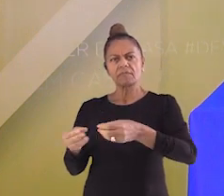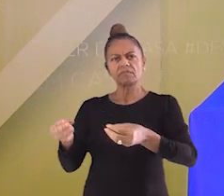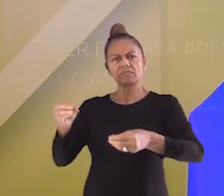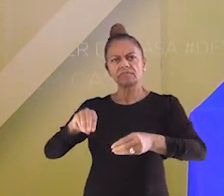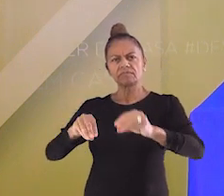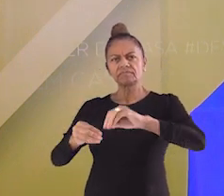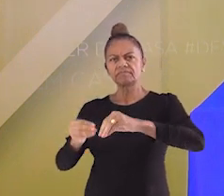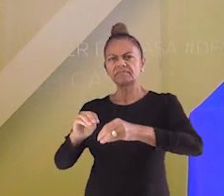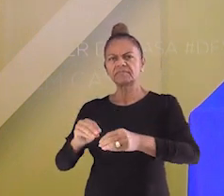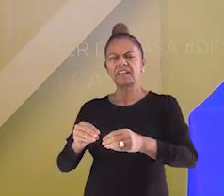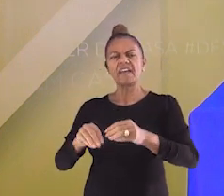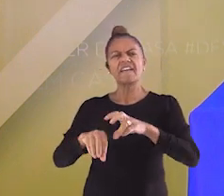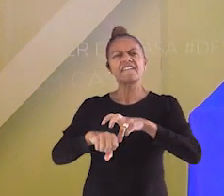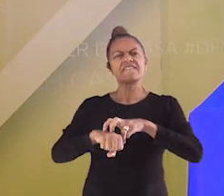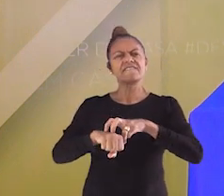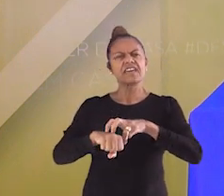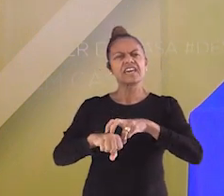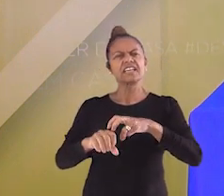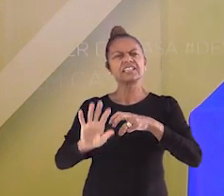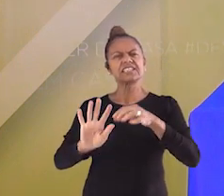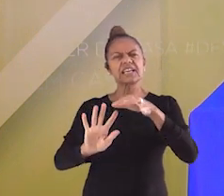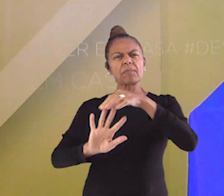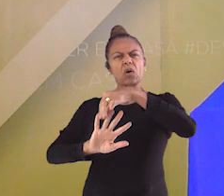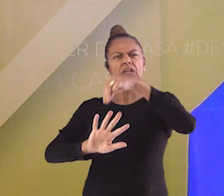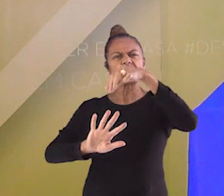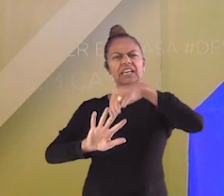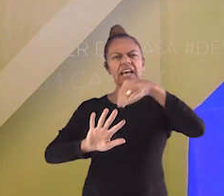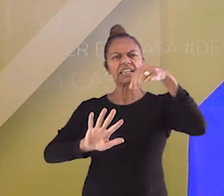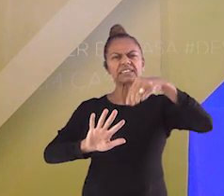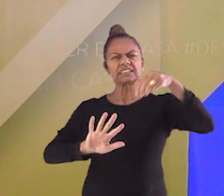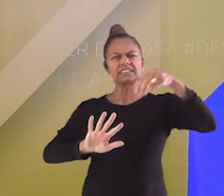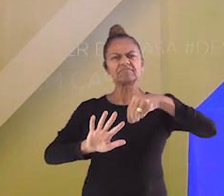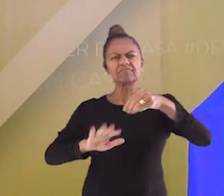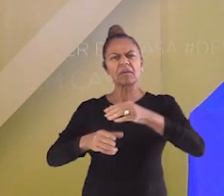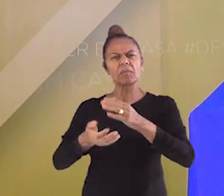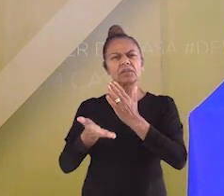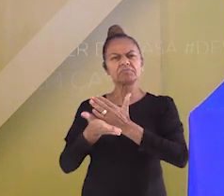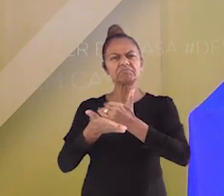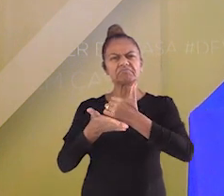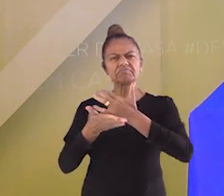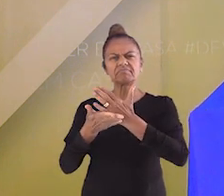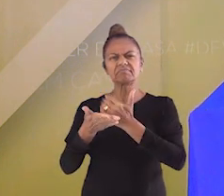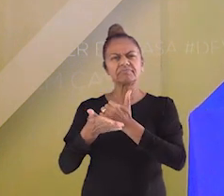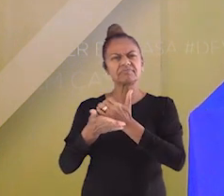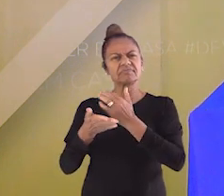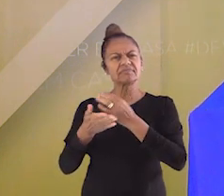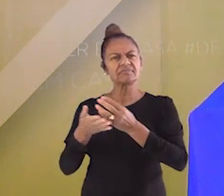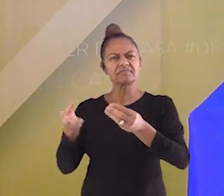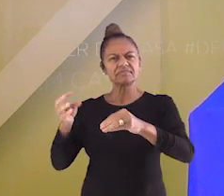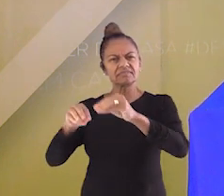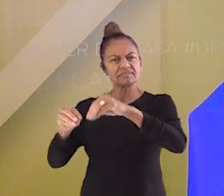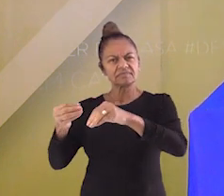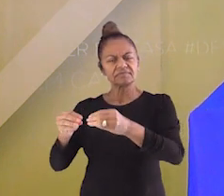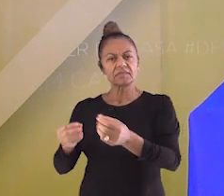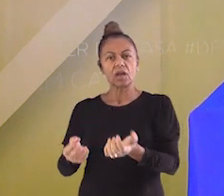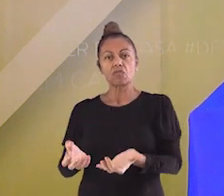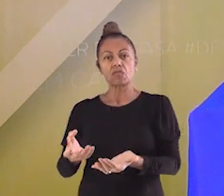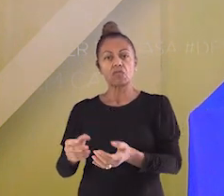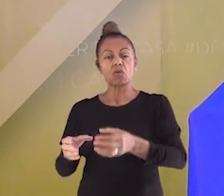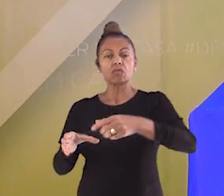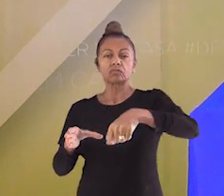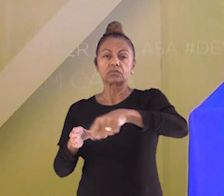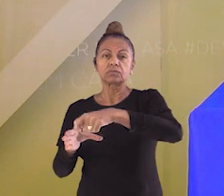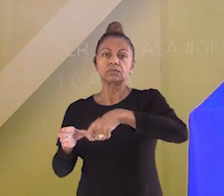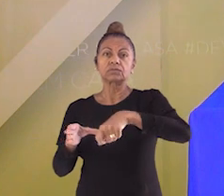você de casa também pode acrescentar um cheiro verde, se quiser. A questão é que a gente não deixa ela inteira. Enquanto